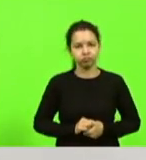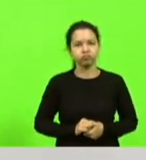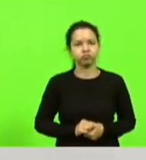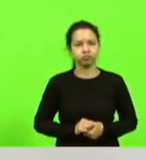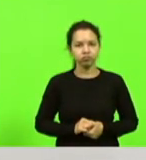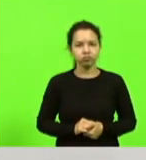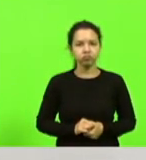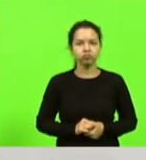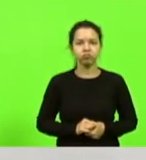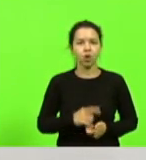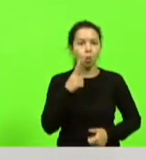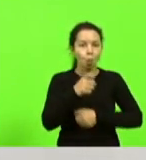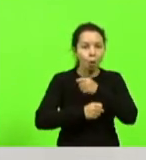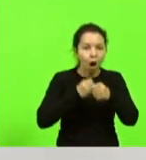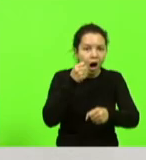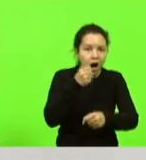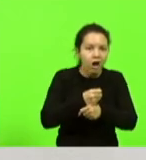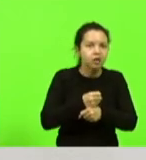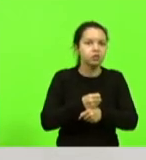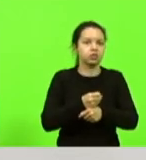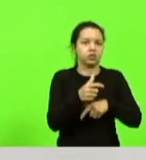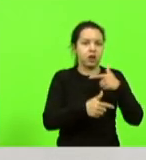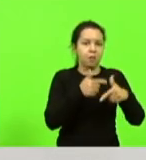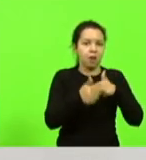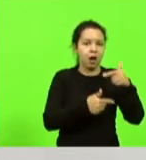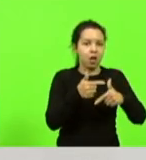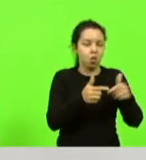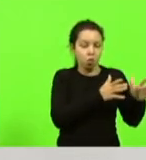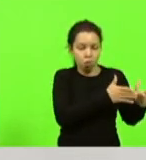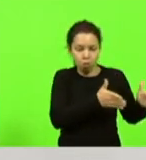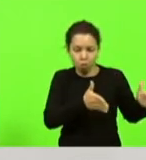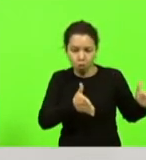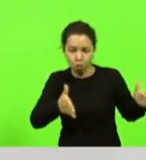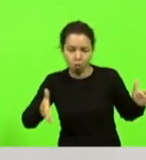Em um ano inteiro de trabalho, não vê o que vocês ganham no mês.